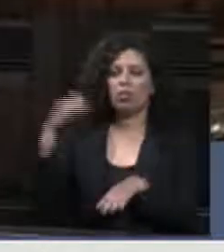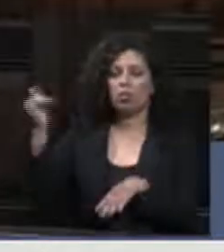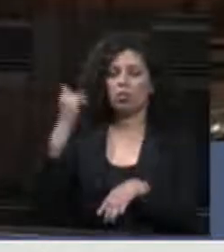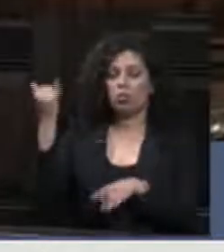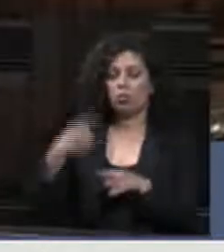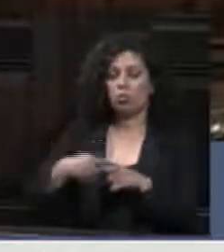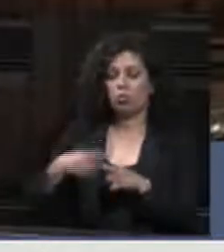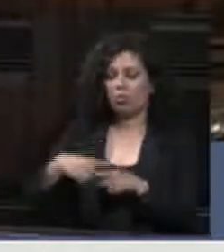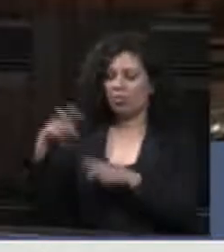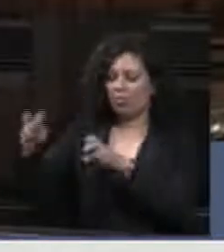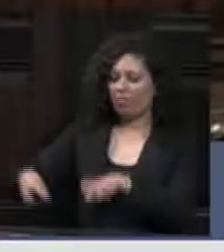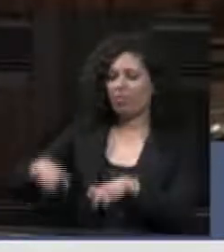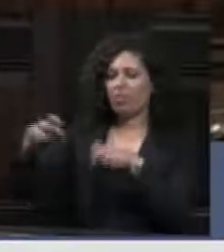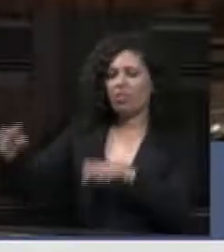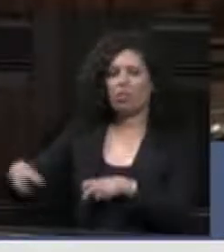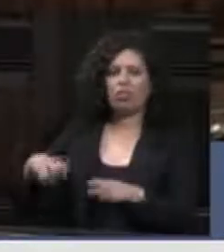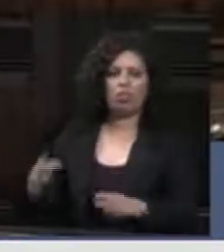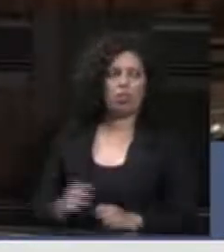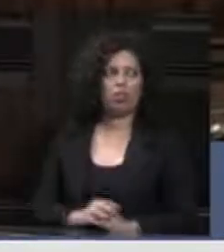Janeiro e no Sudeste brasileiro.